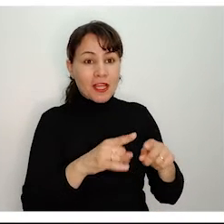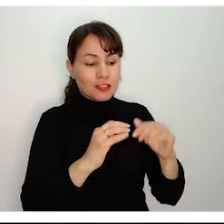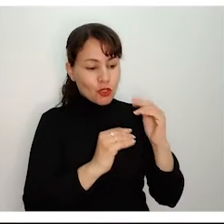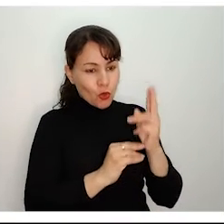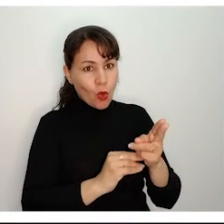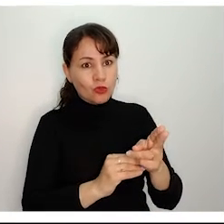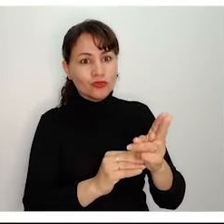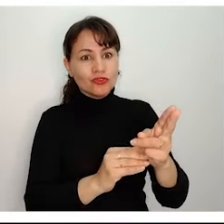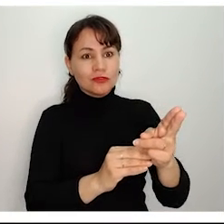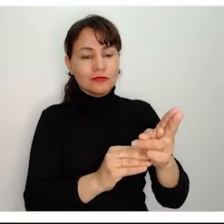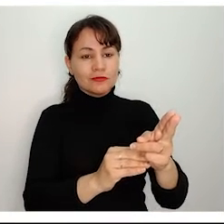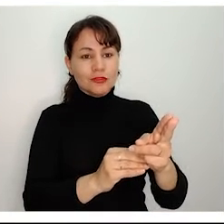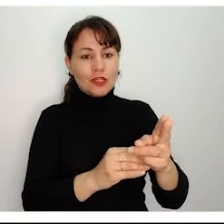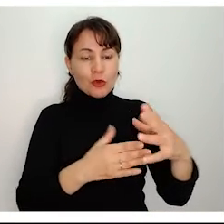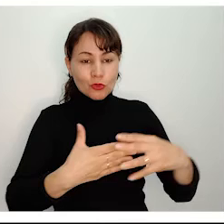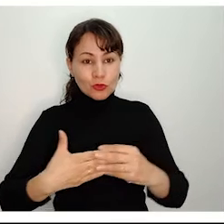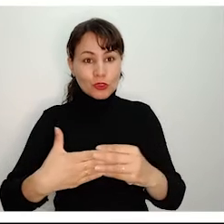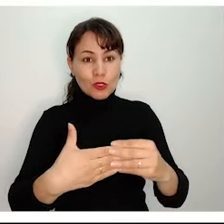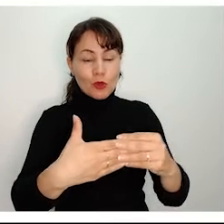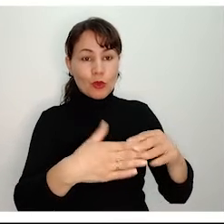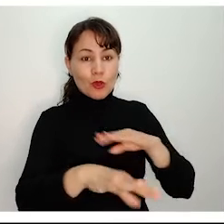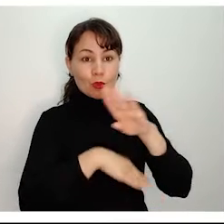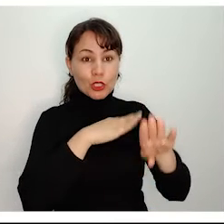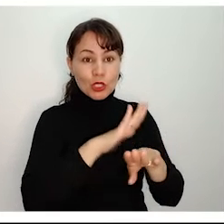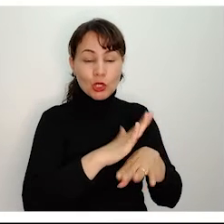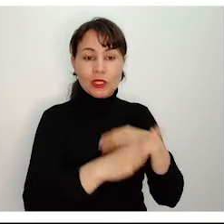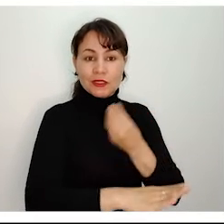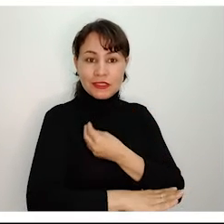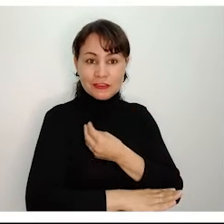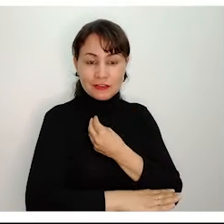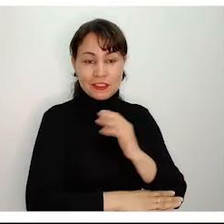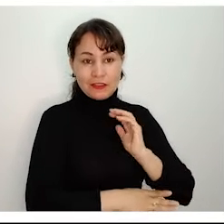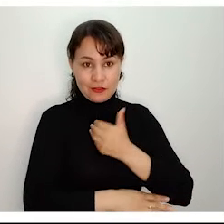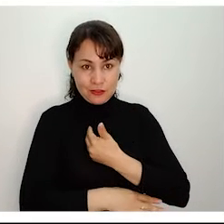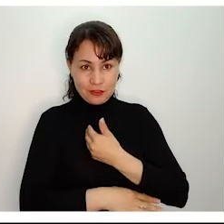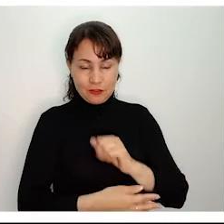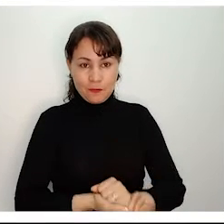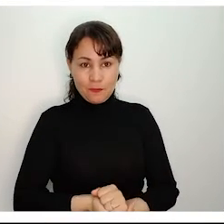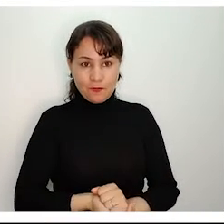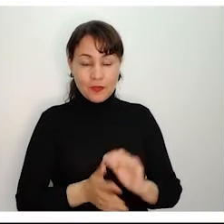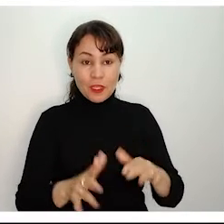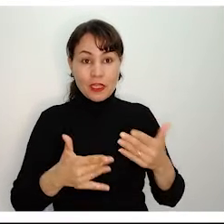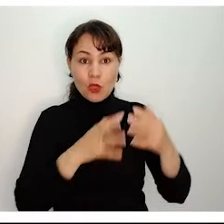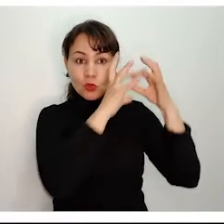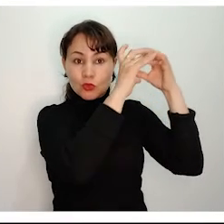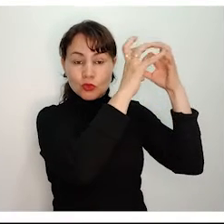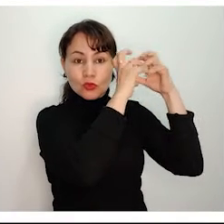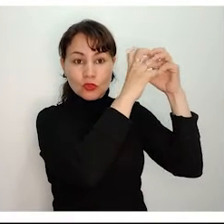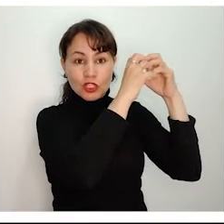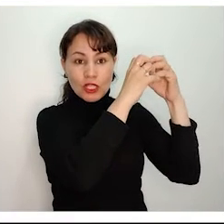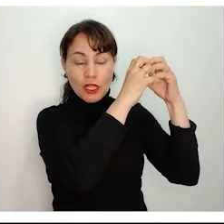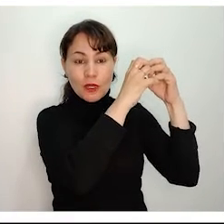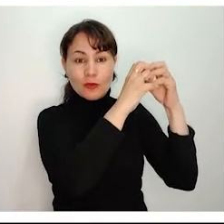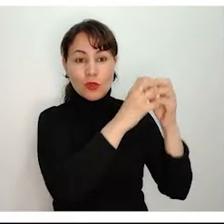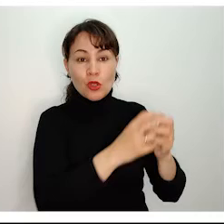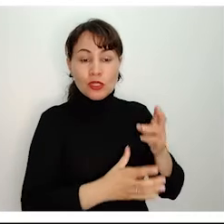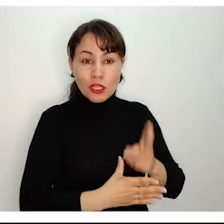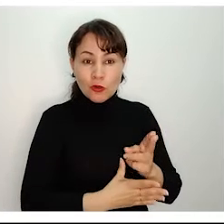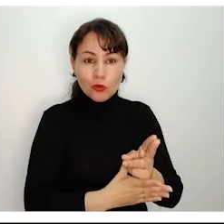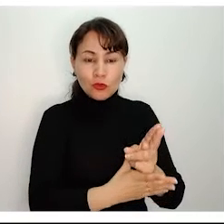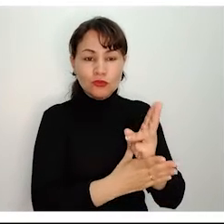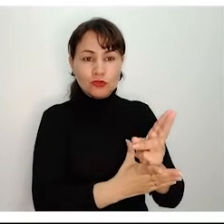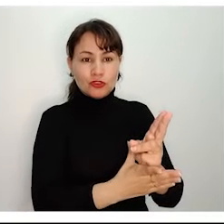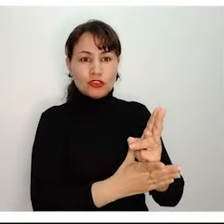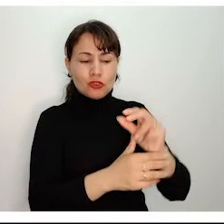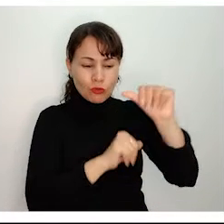que vá para além da infância, que nos acompanhe por toda a nossa vida. Então, o nosso encéfalo, ele está